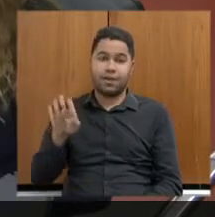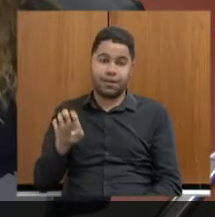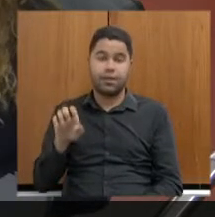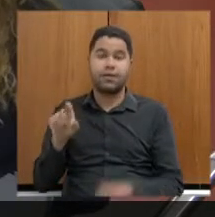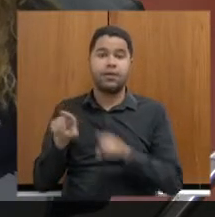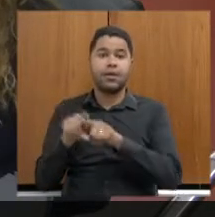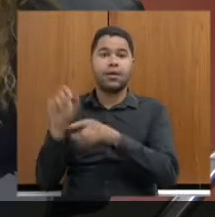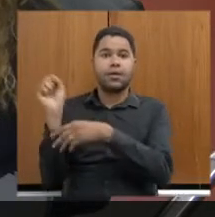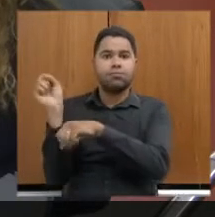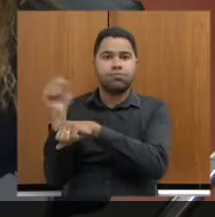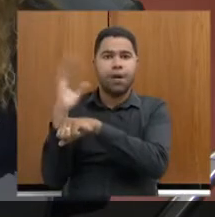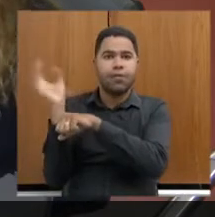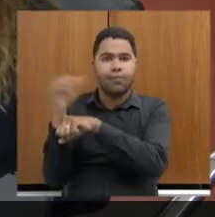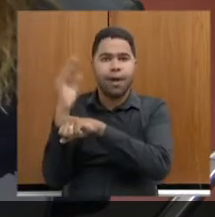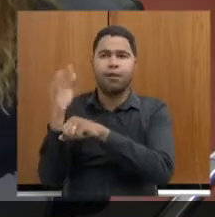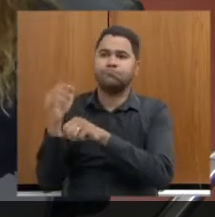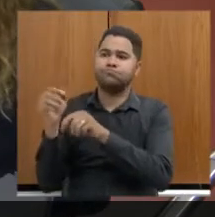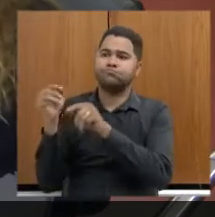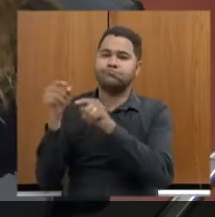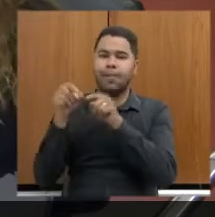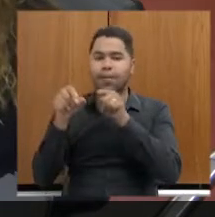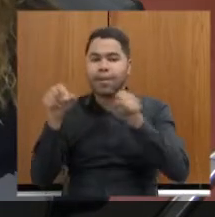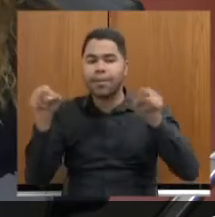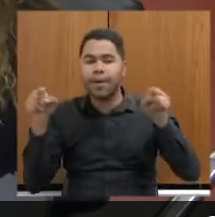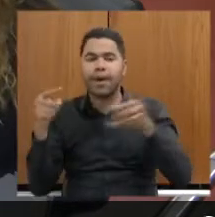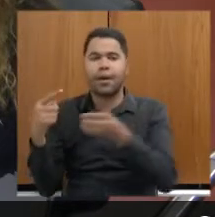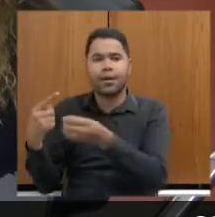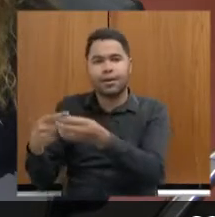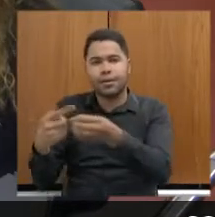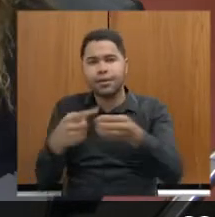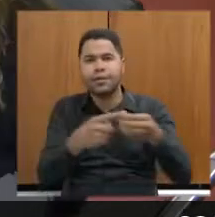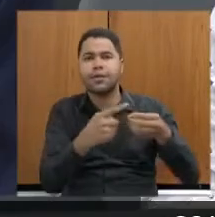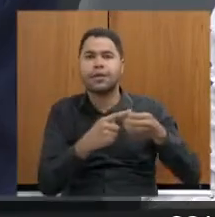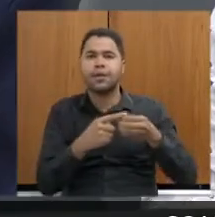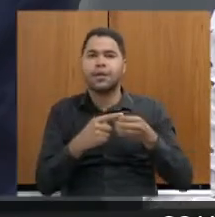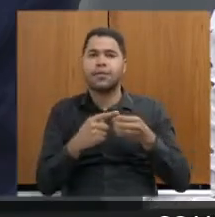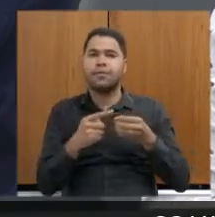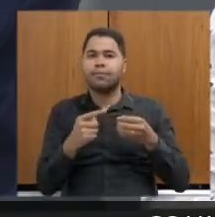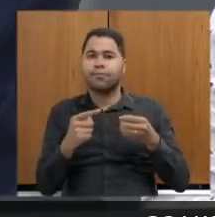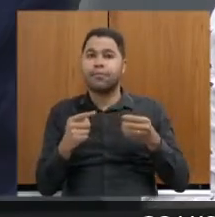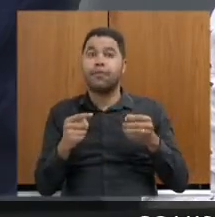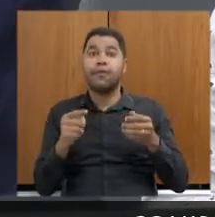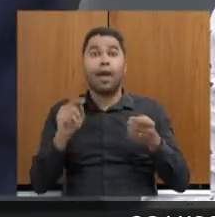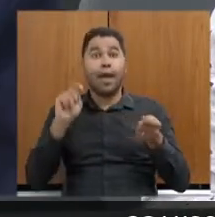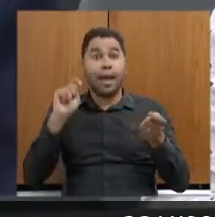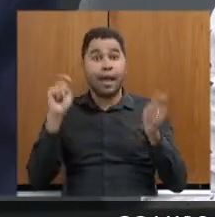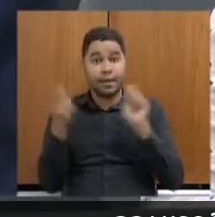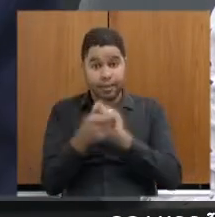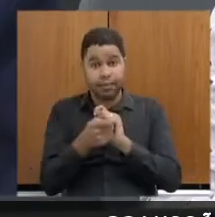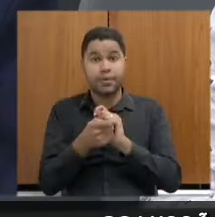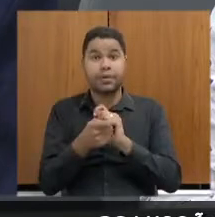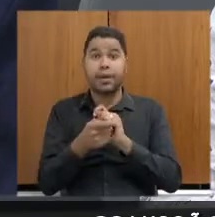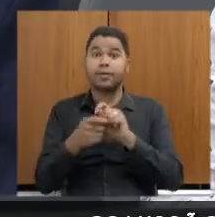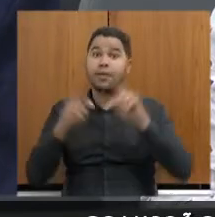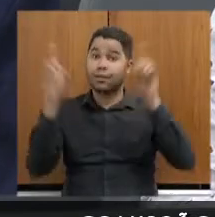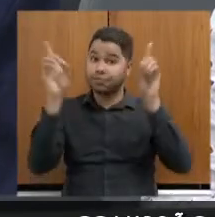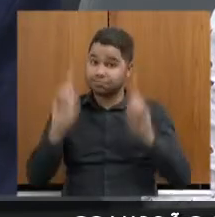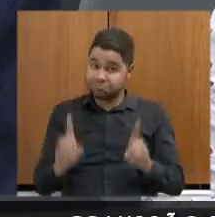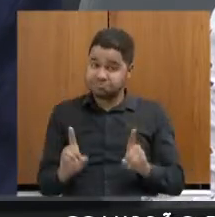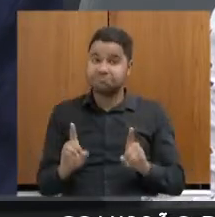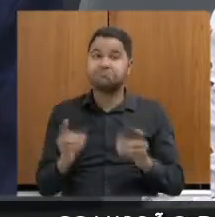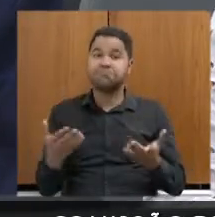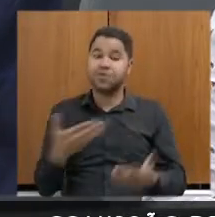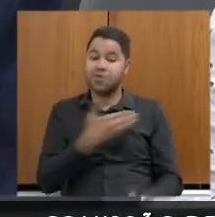ambulâncias do que chegar a vários municípios também aí para adaptada para deficientes ateniense o